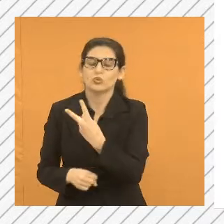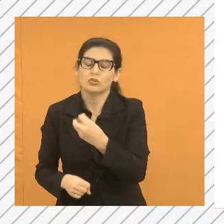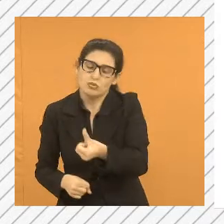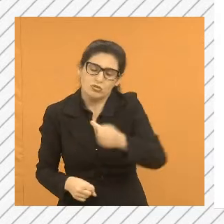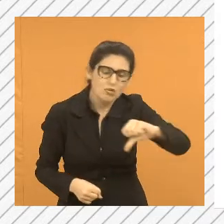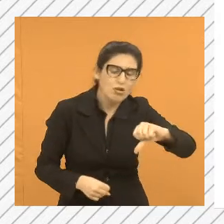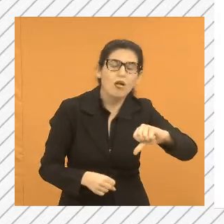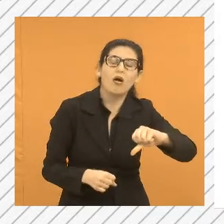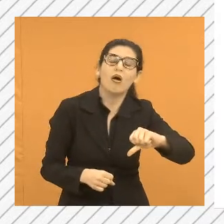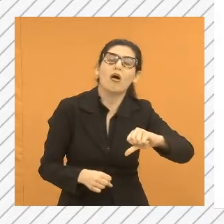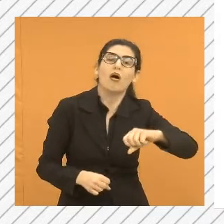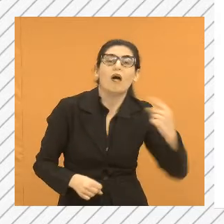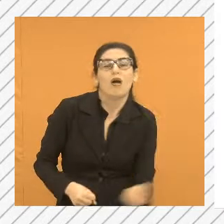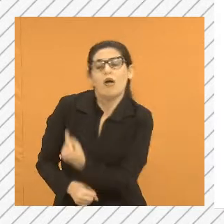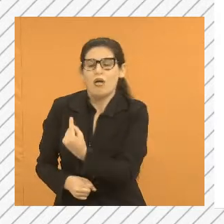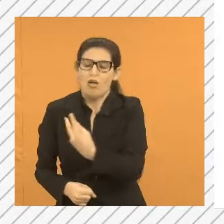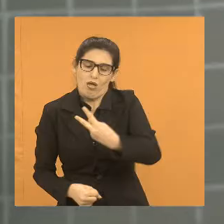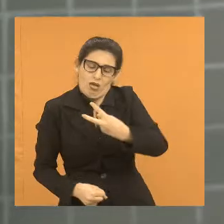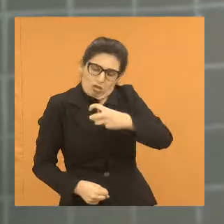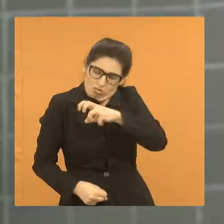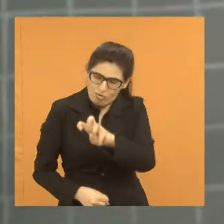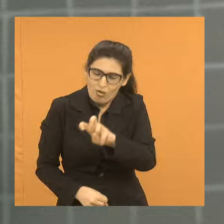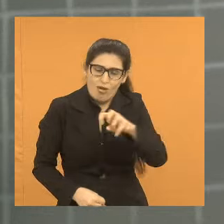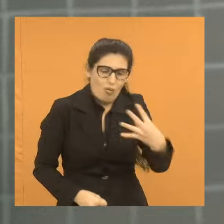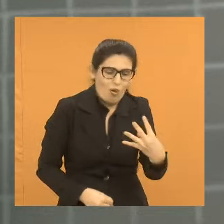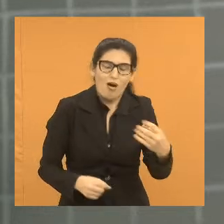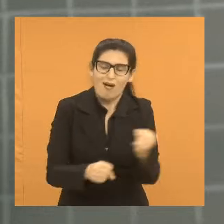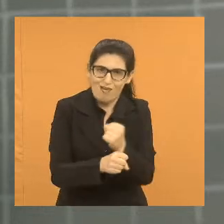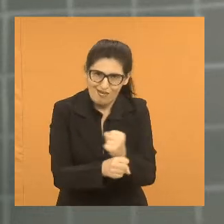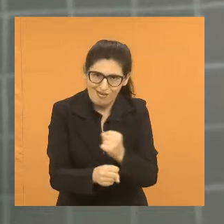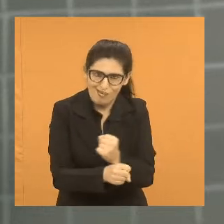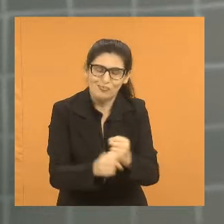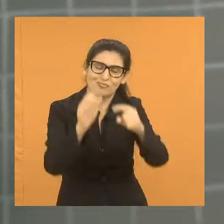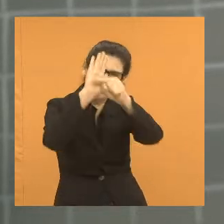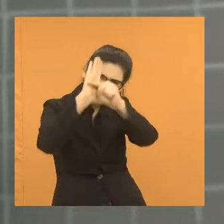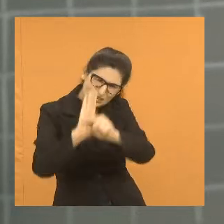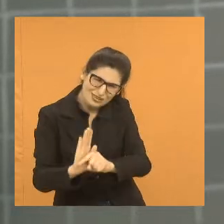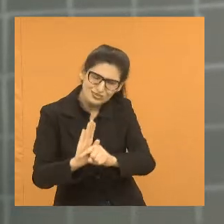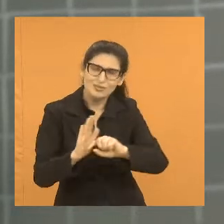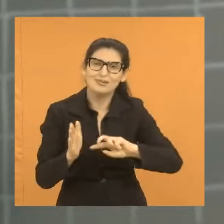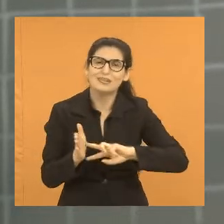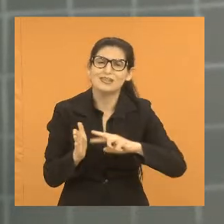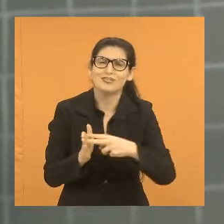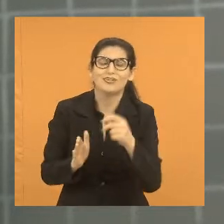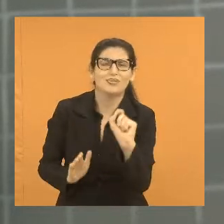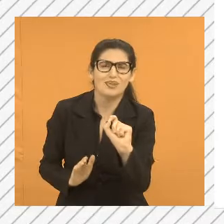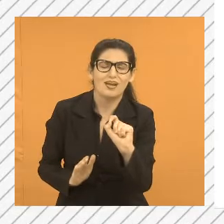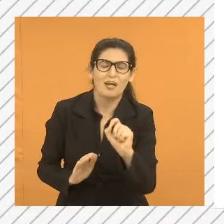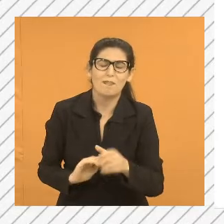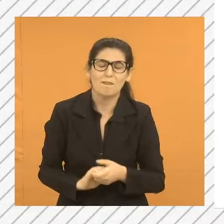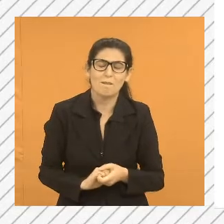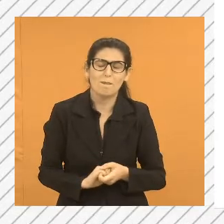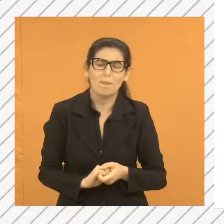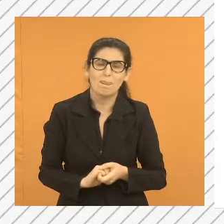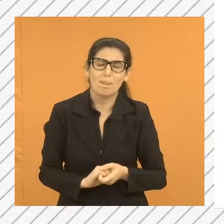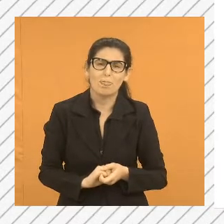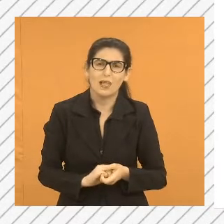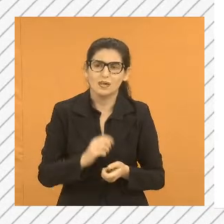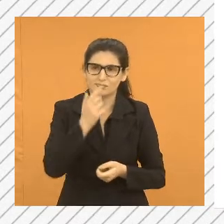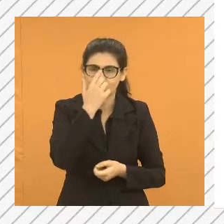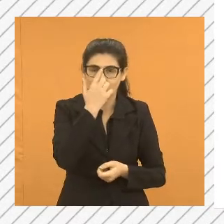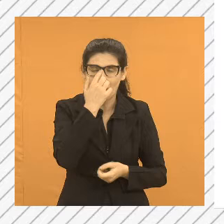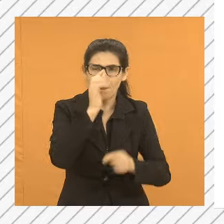contra 154 esse ano. Essa redução se deve tanto a uma